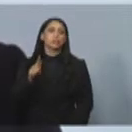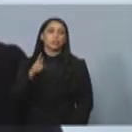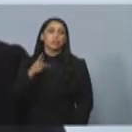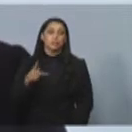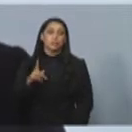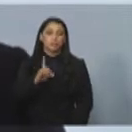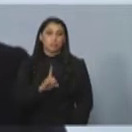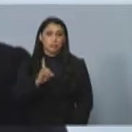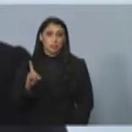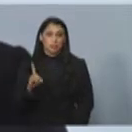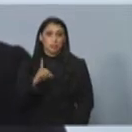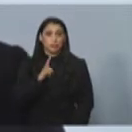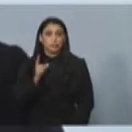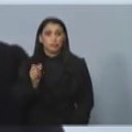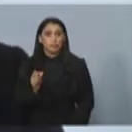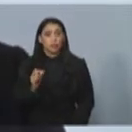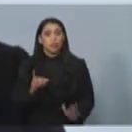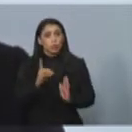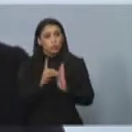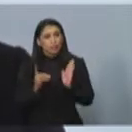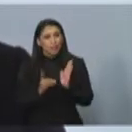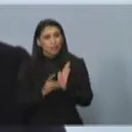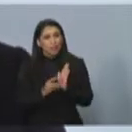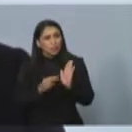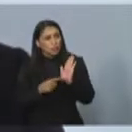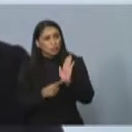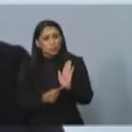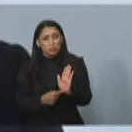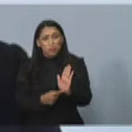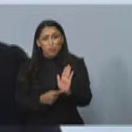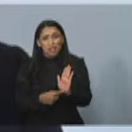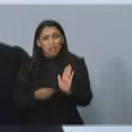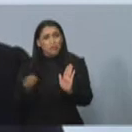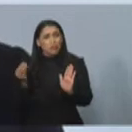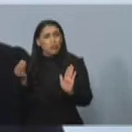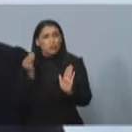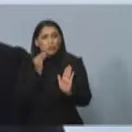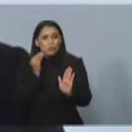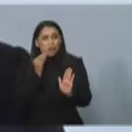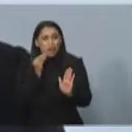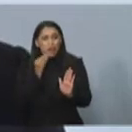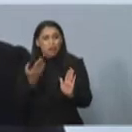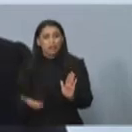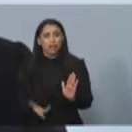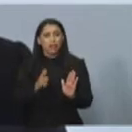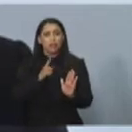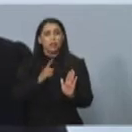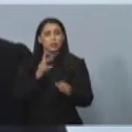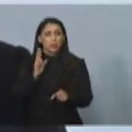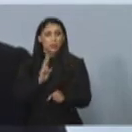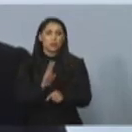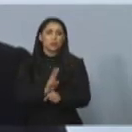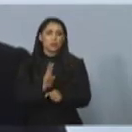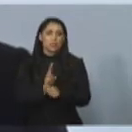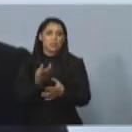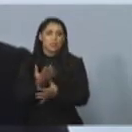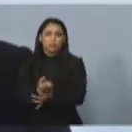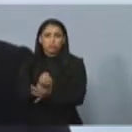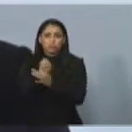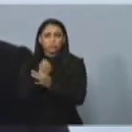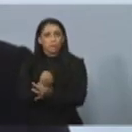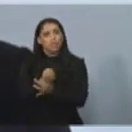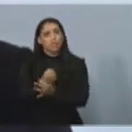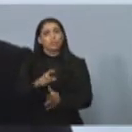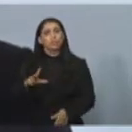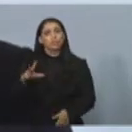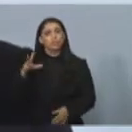síntese, o desenho institucional do decreto é tão precário diante de exigências constitucionais de proteção de dados pessoais nessa dimensão procedimental